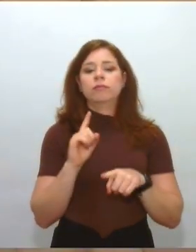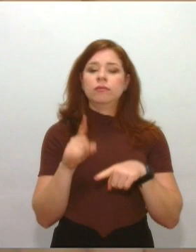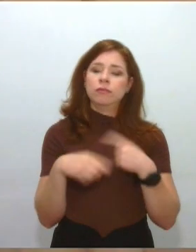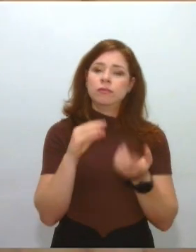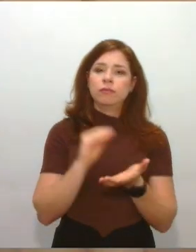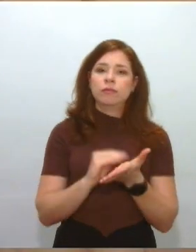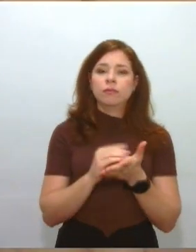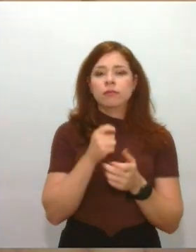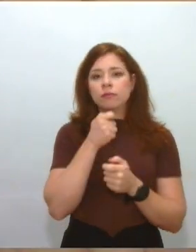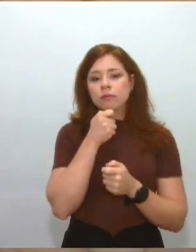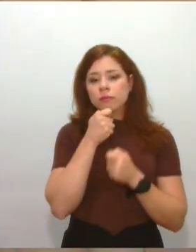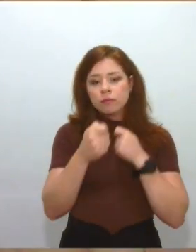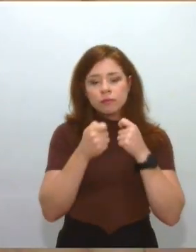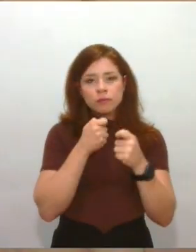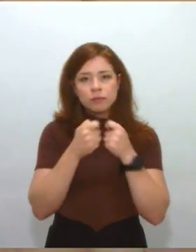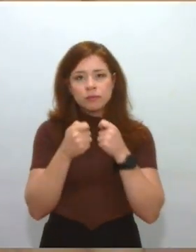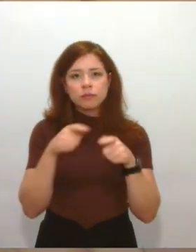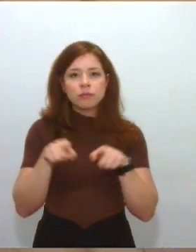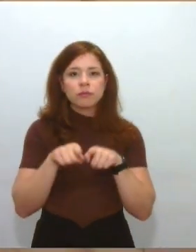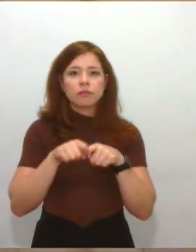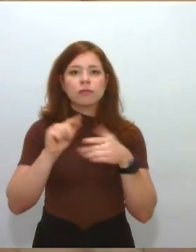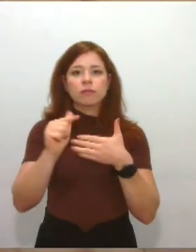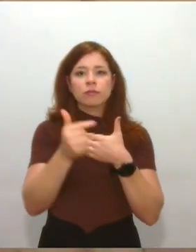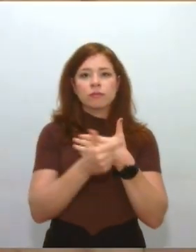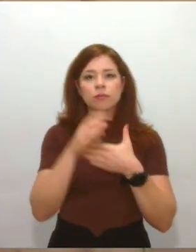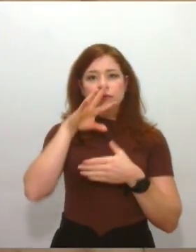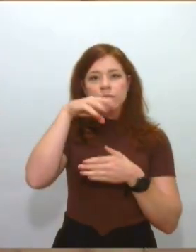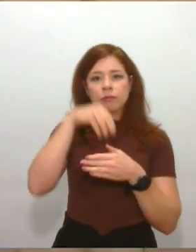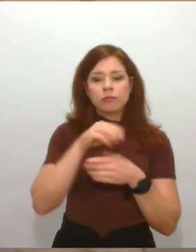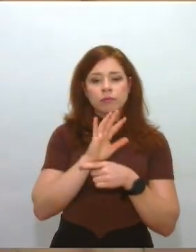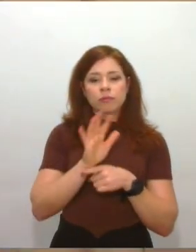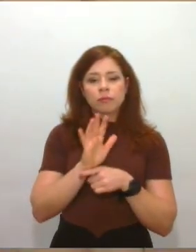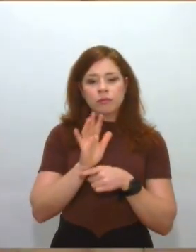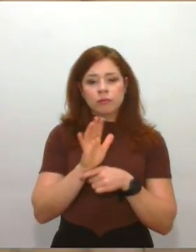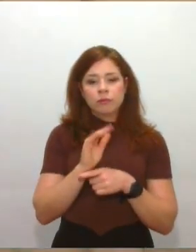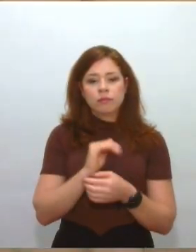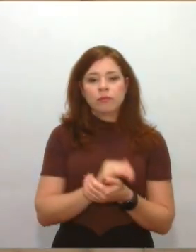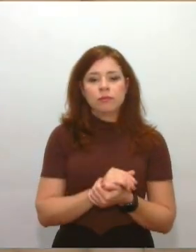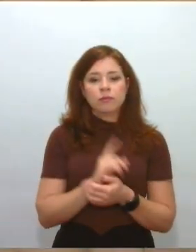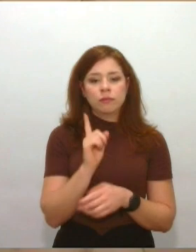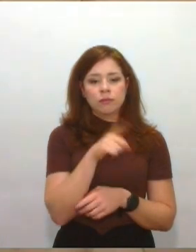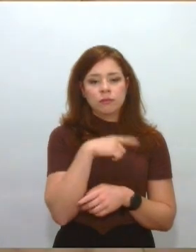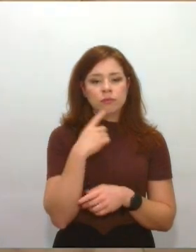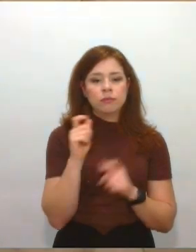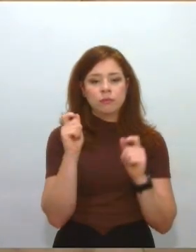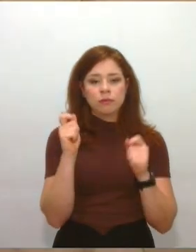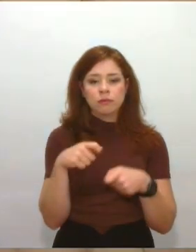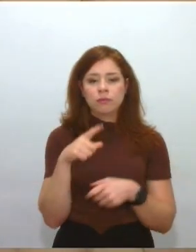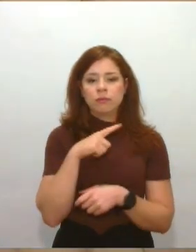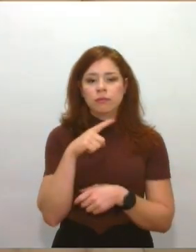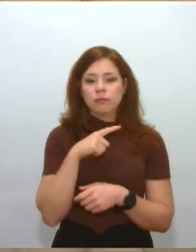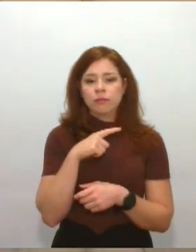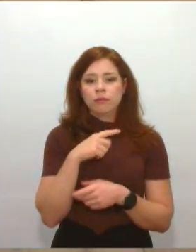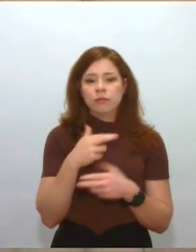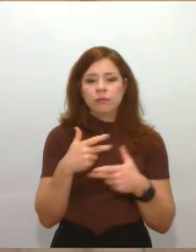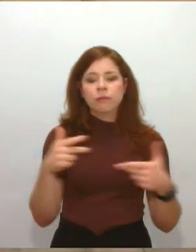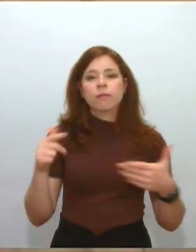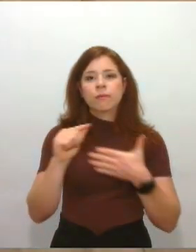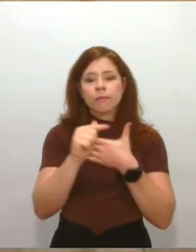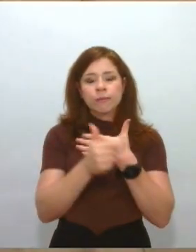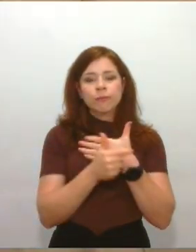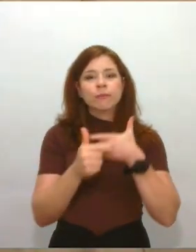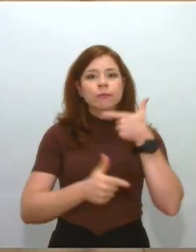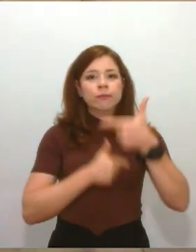um monte de função que tem no cinema que a gente teve que assumir várias funções, trabalhar com equipe